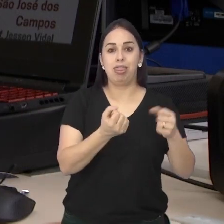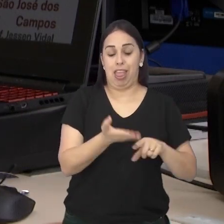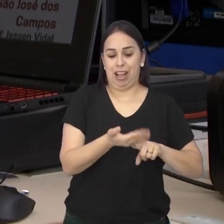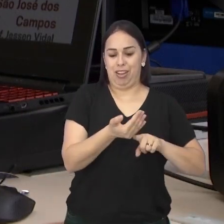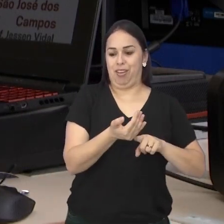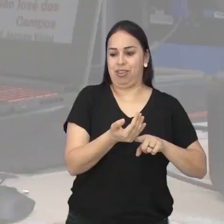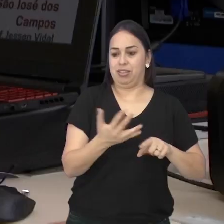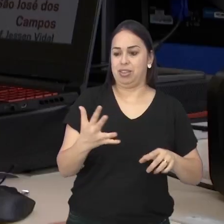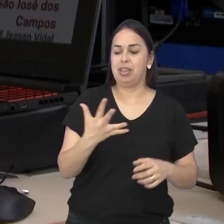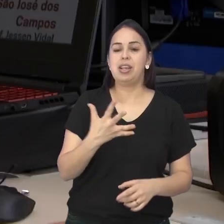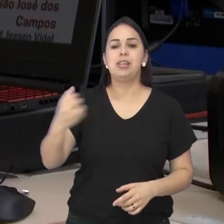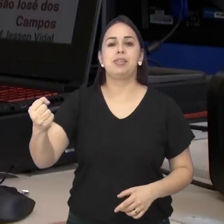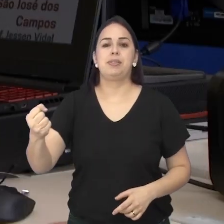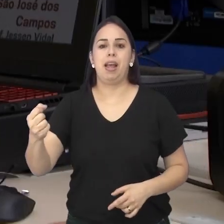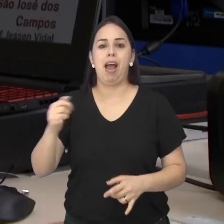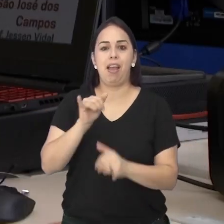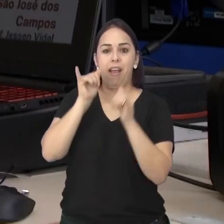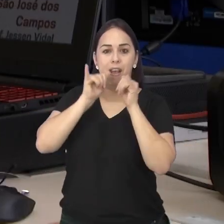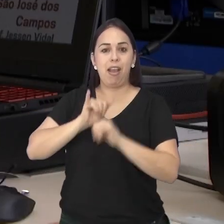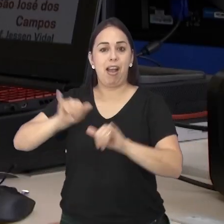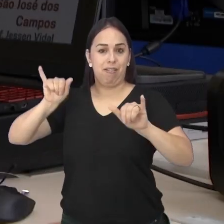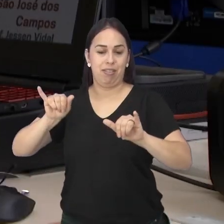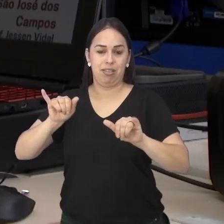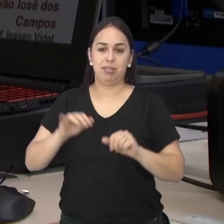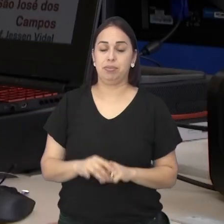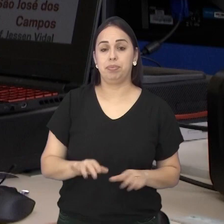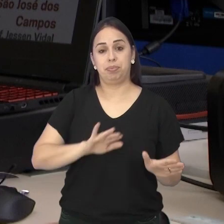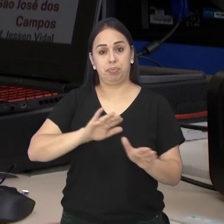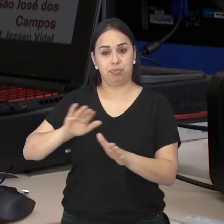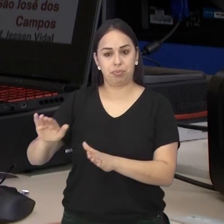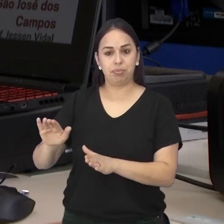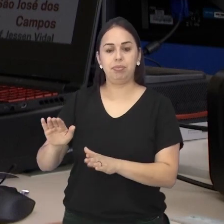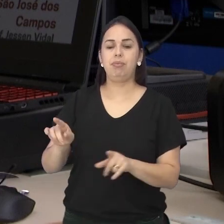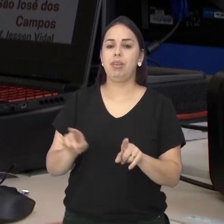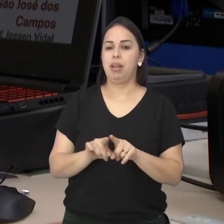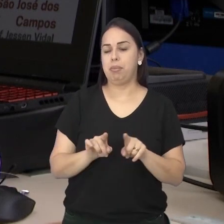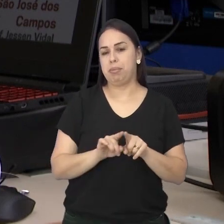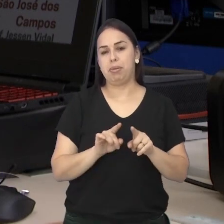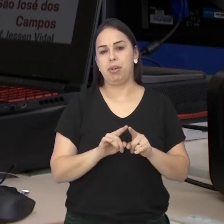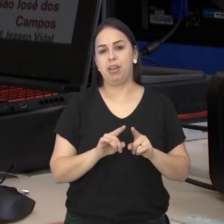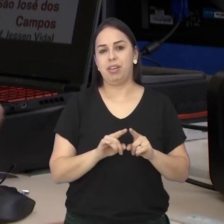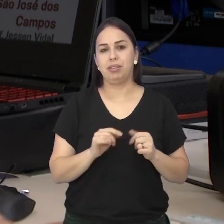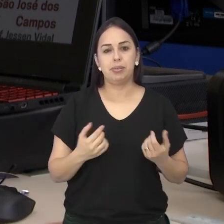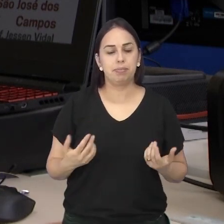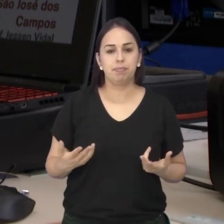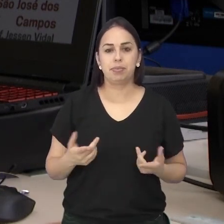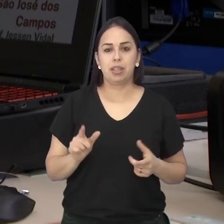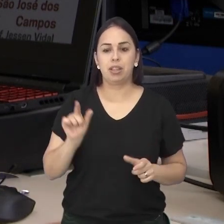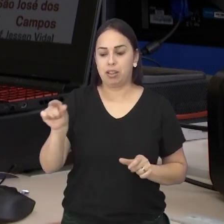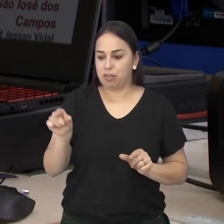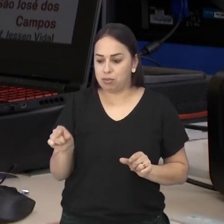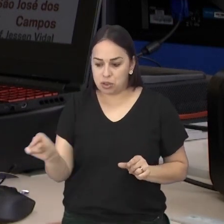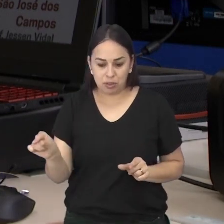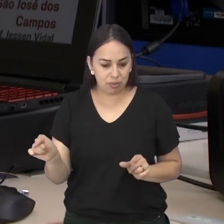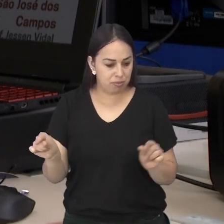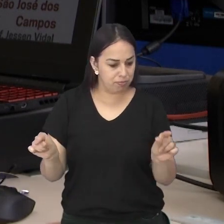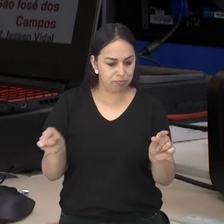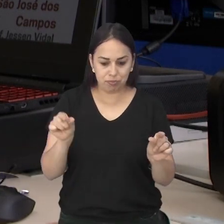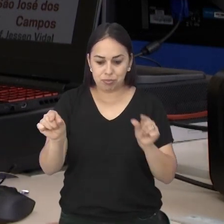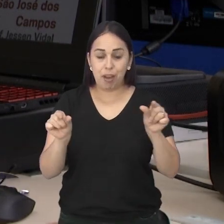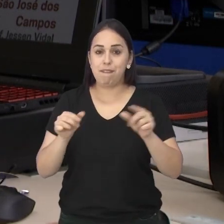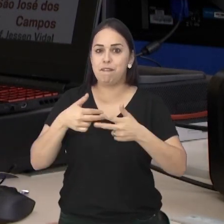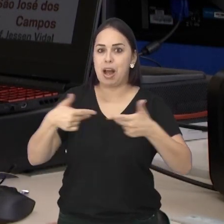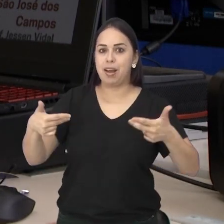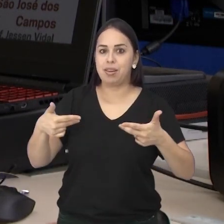sinal já está aberto. Com alguma possibilidade, a automação residencial. Nós já podemos ter diversos dispositivos conversando